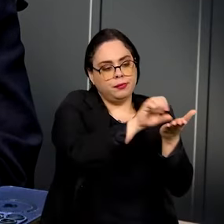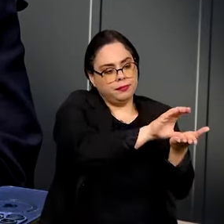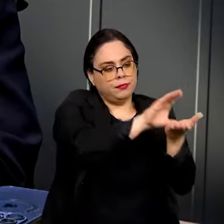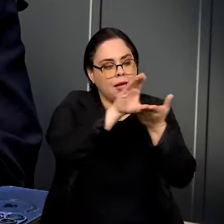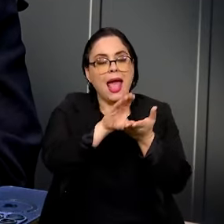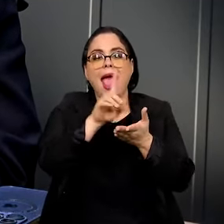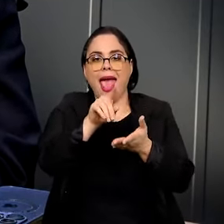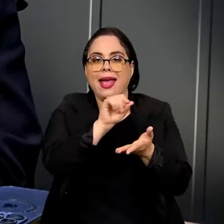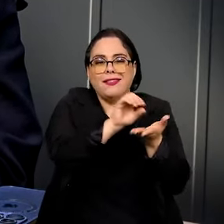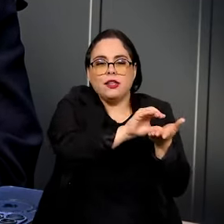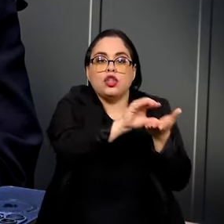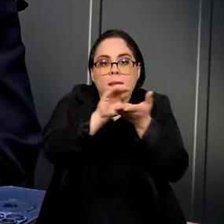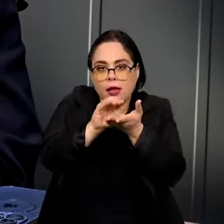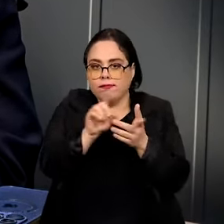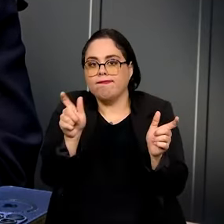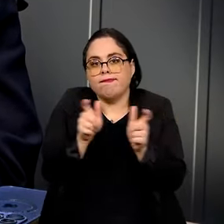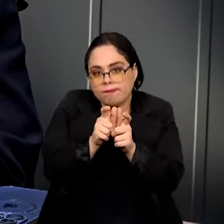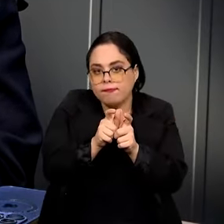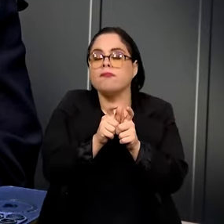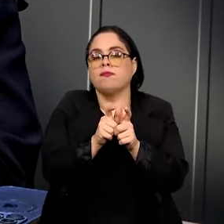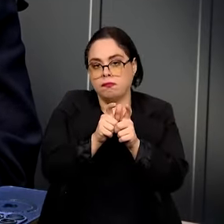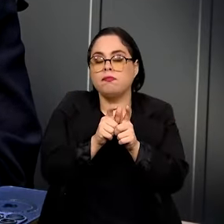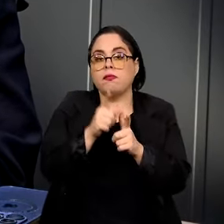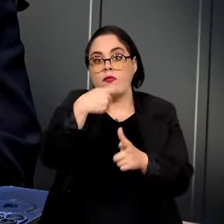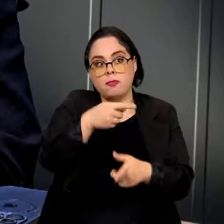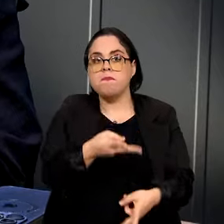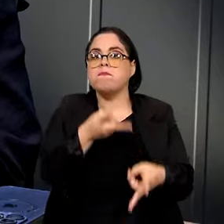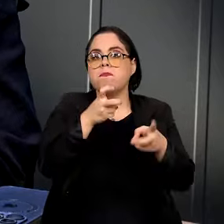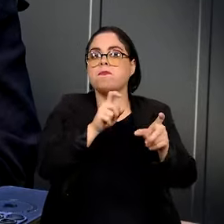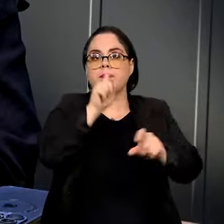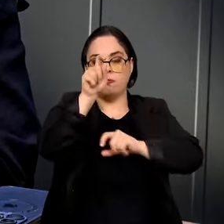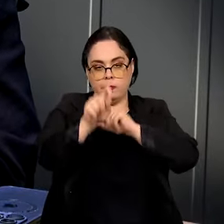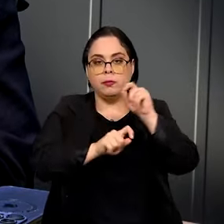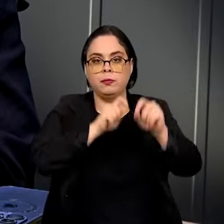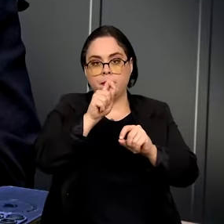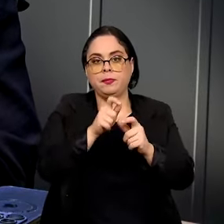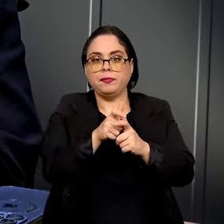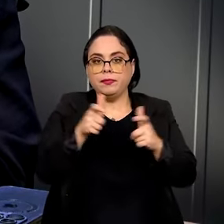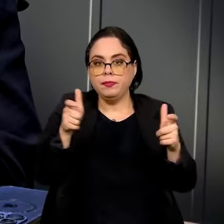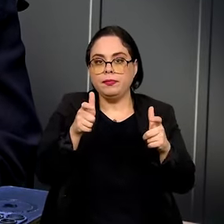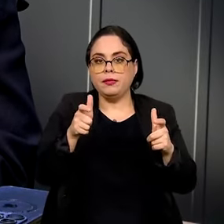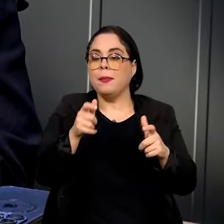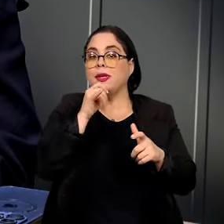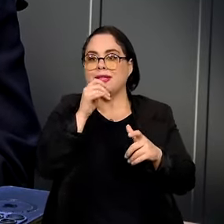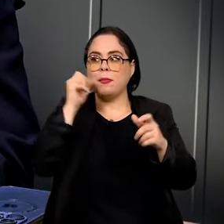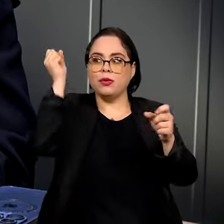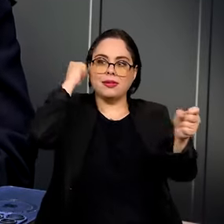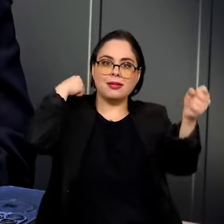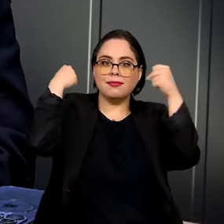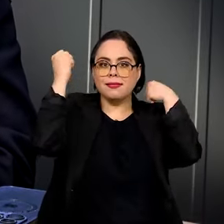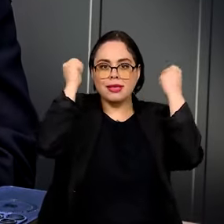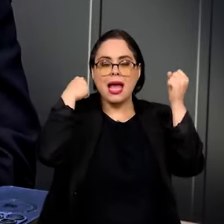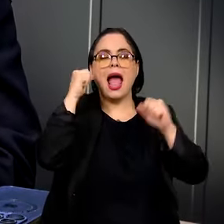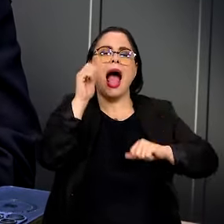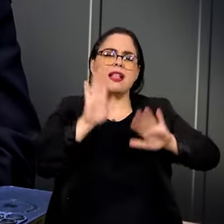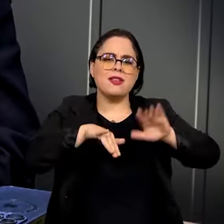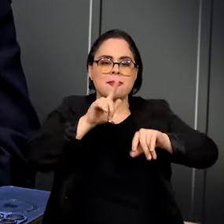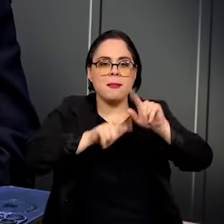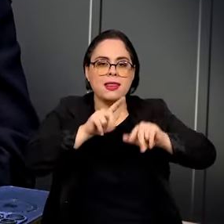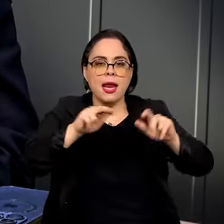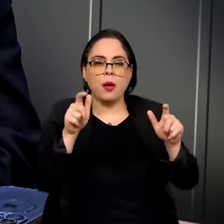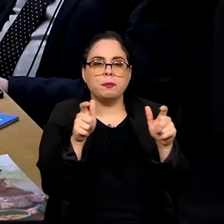os investimentos são pequenos investimentos você vê que eh a salões de beleza é um pequeno